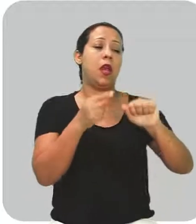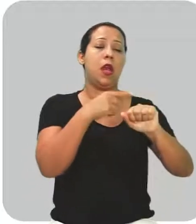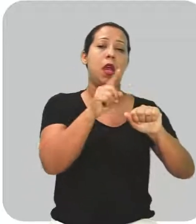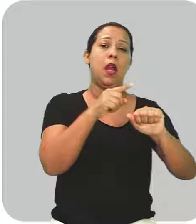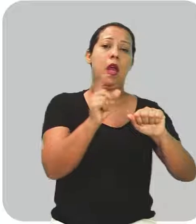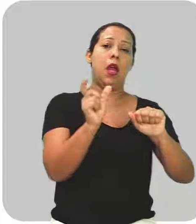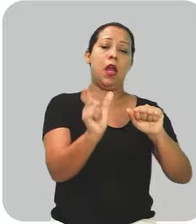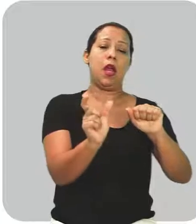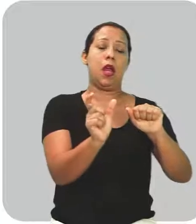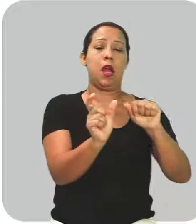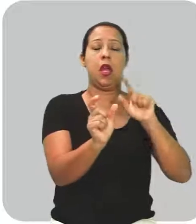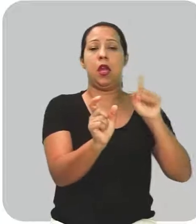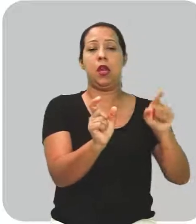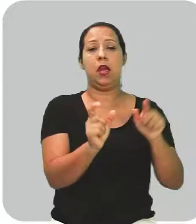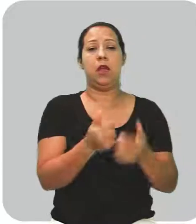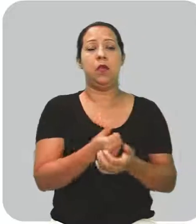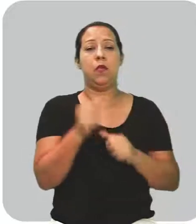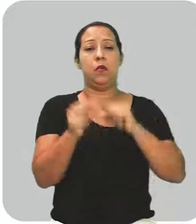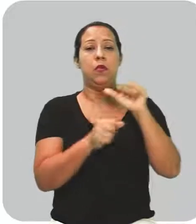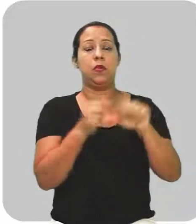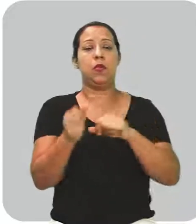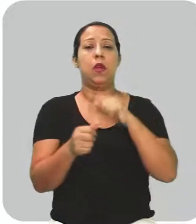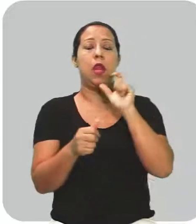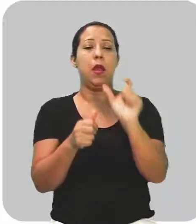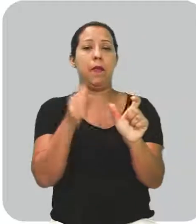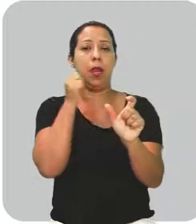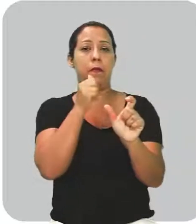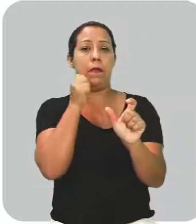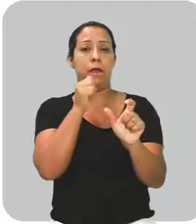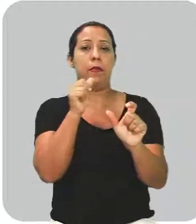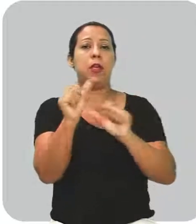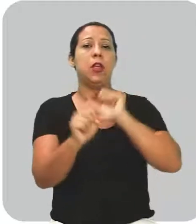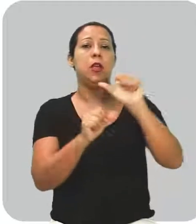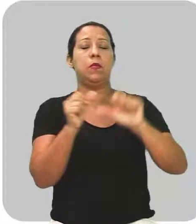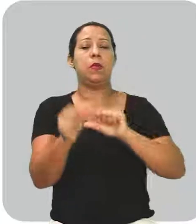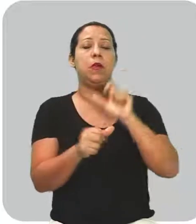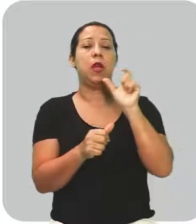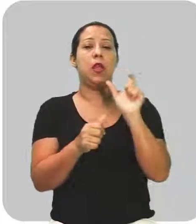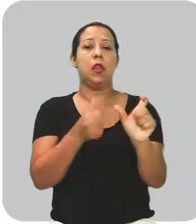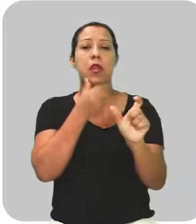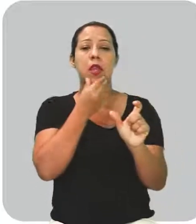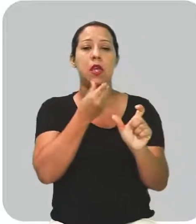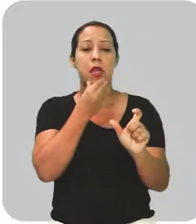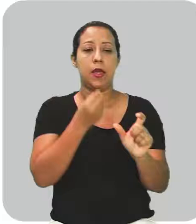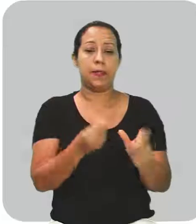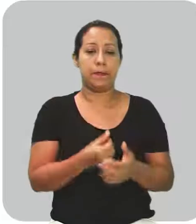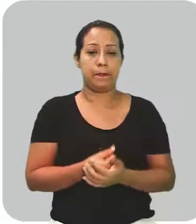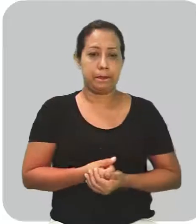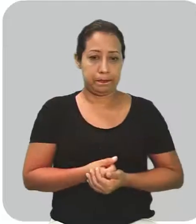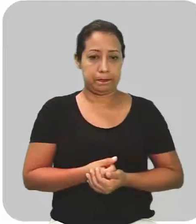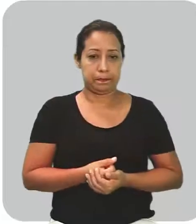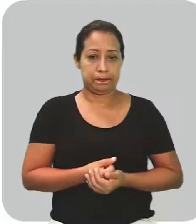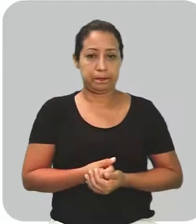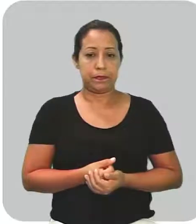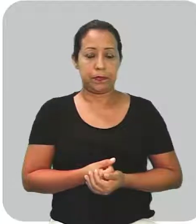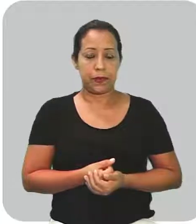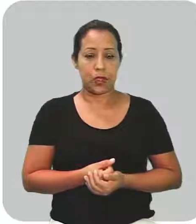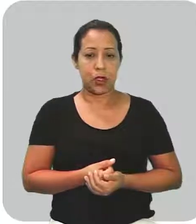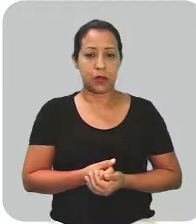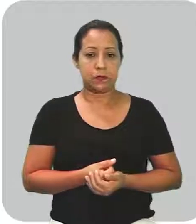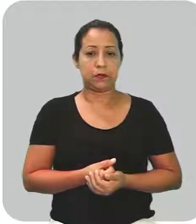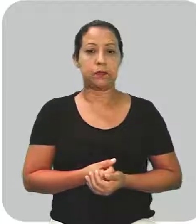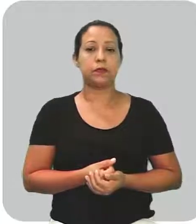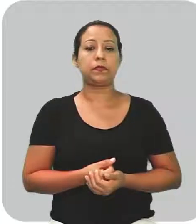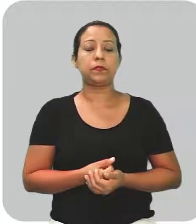palavra feminina, tá? Por uma masculina. Refiro-me à mesma pessoa. E aí a troca